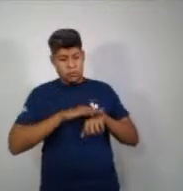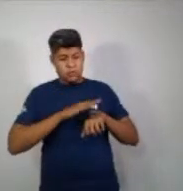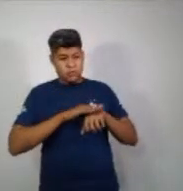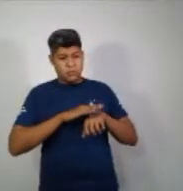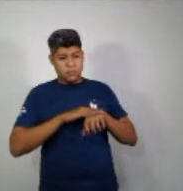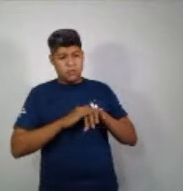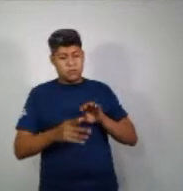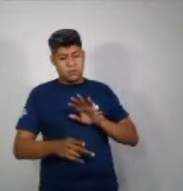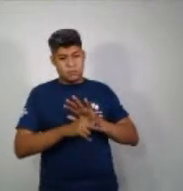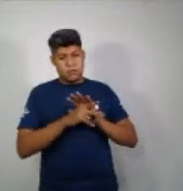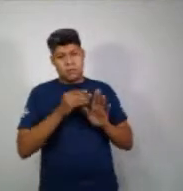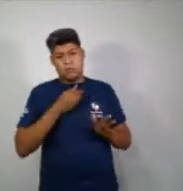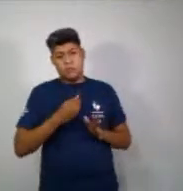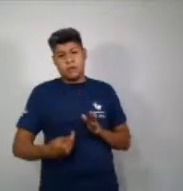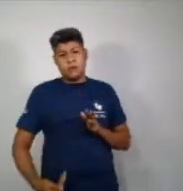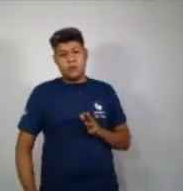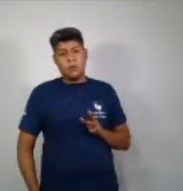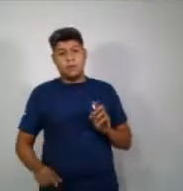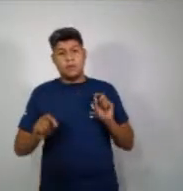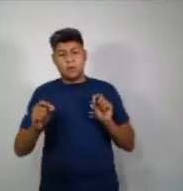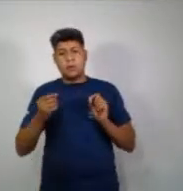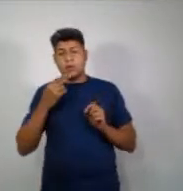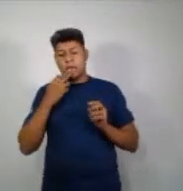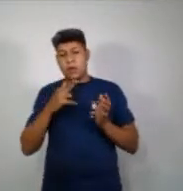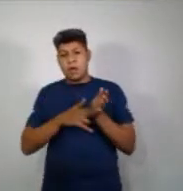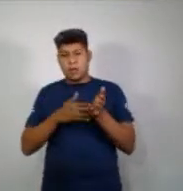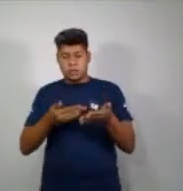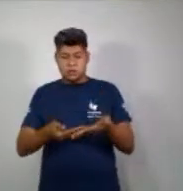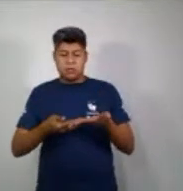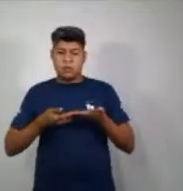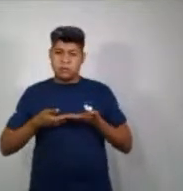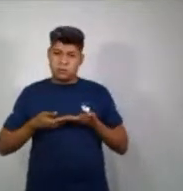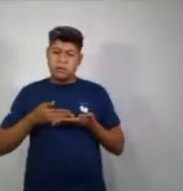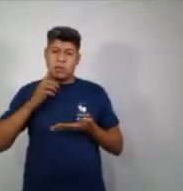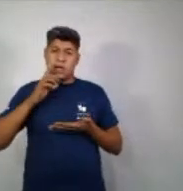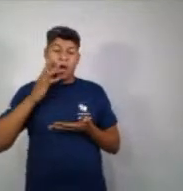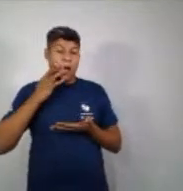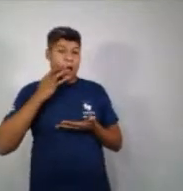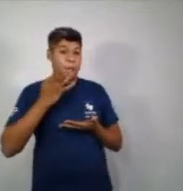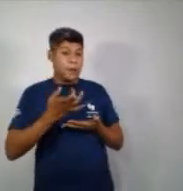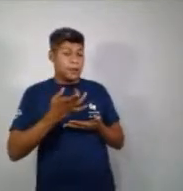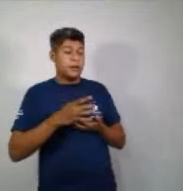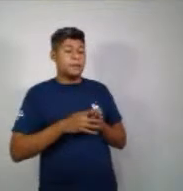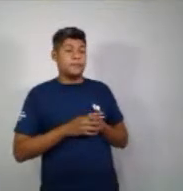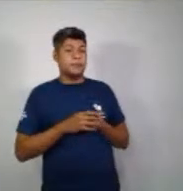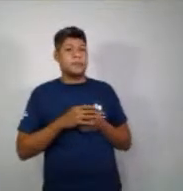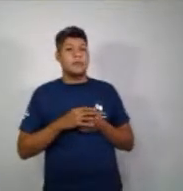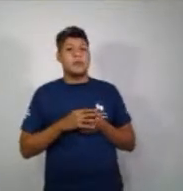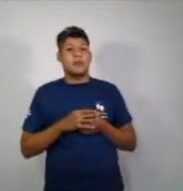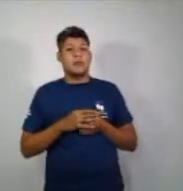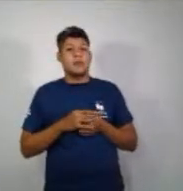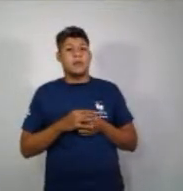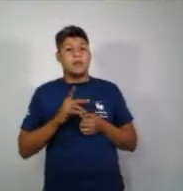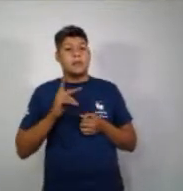pelo governo para receber uma carta no dia seguinte. E aí o Paulo falou: deve ter sido por isso que eu fui